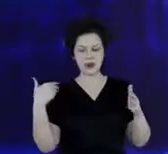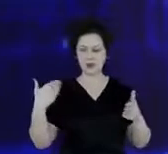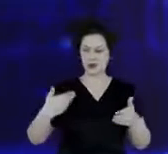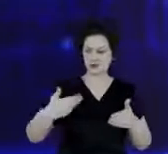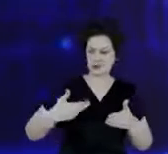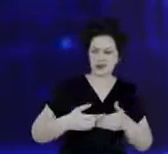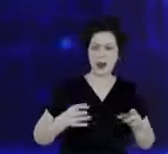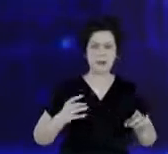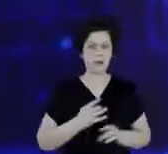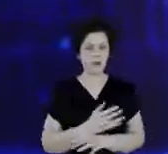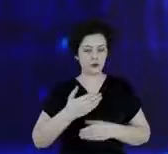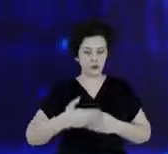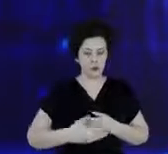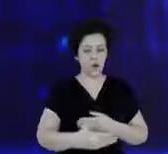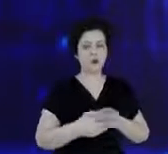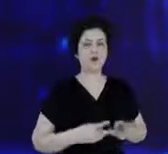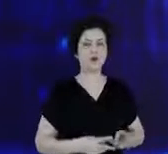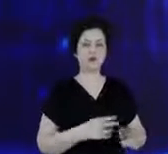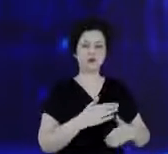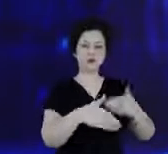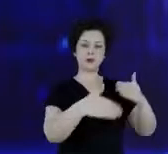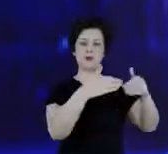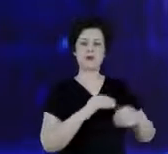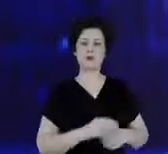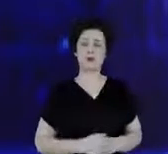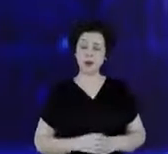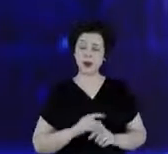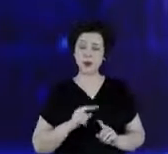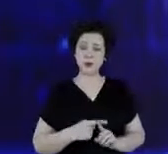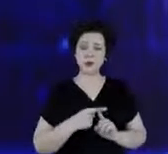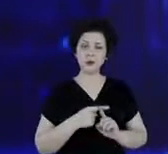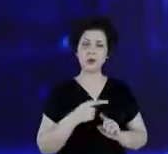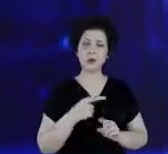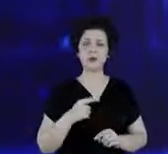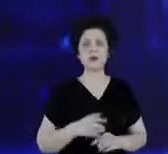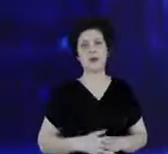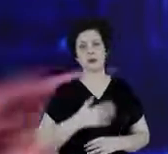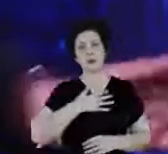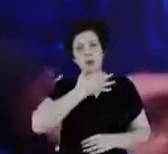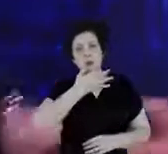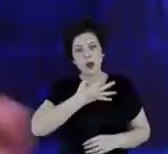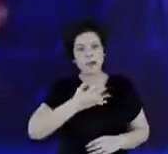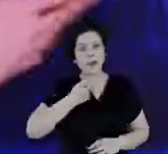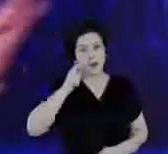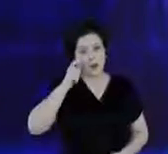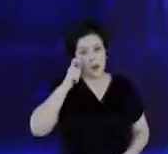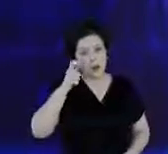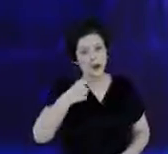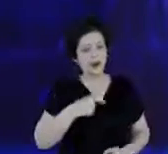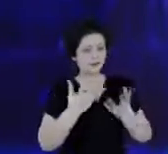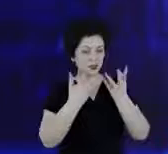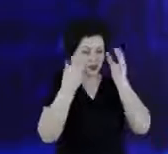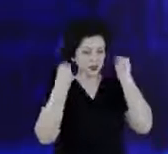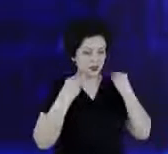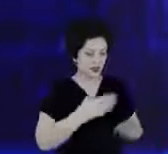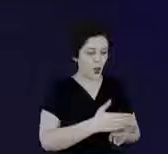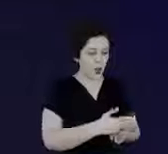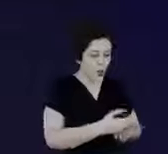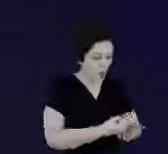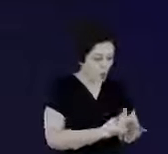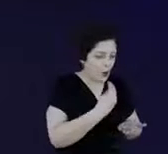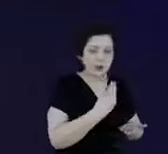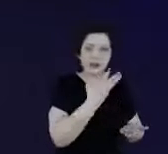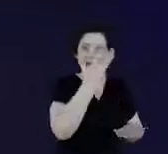preparado para continuar construindo só que foi muito válido é para mim foi muito interessante tanto que até esqueci de comer meu bolinho